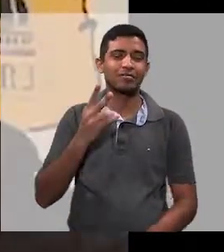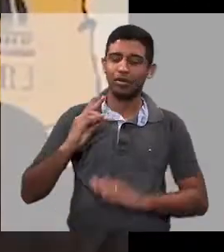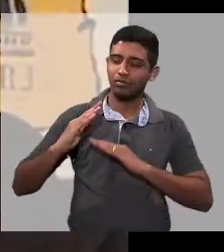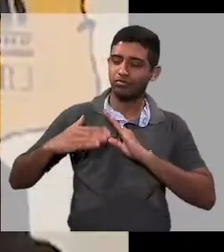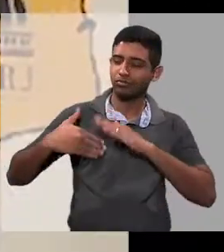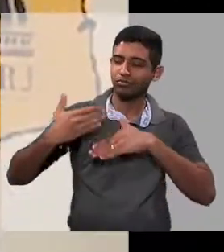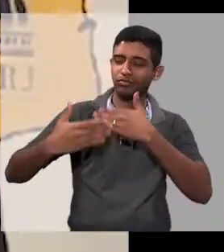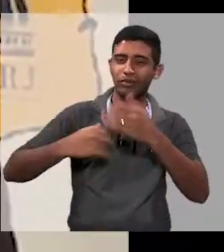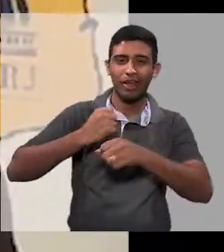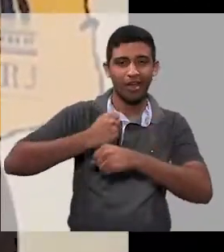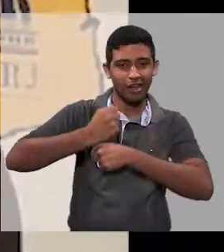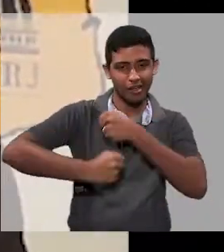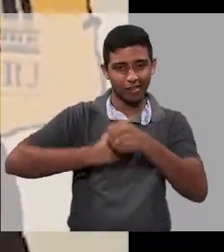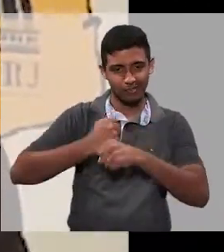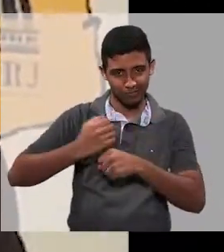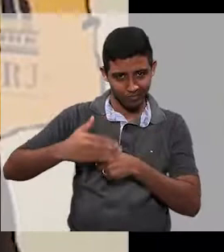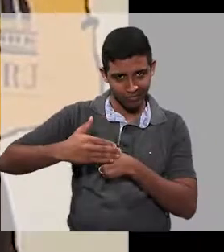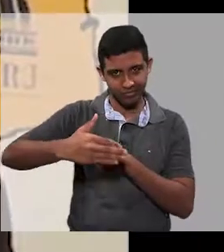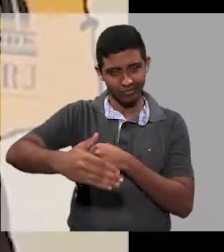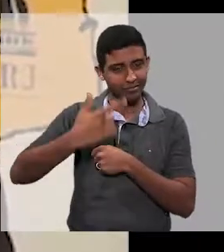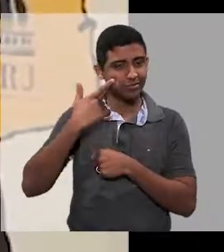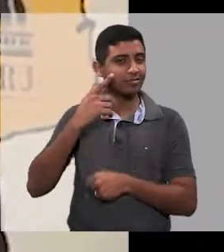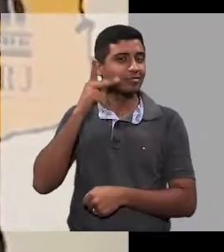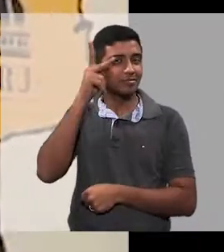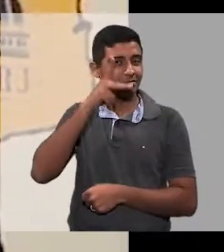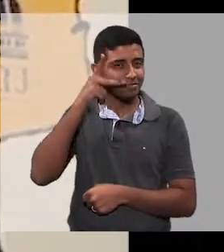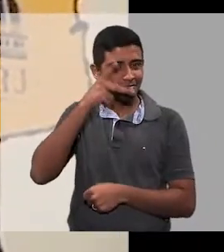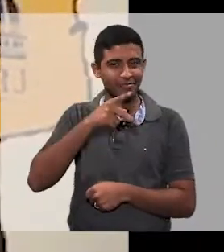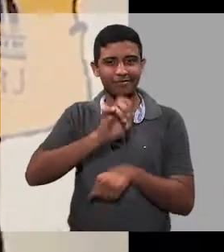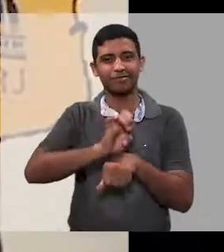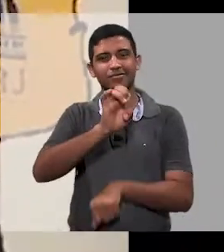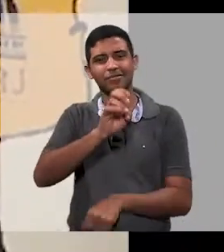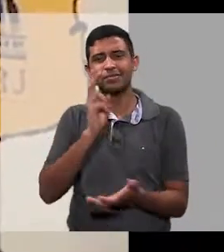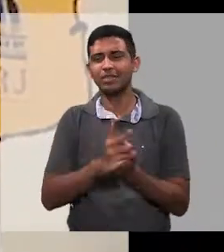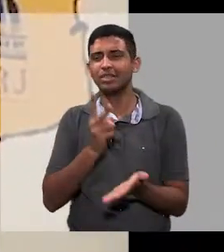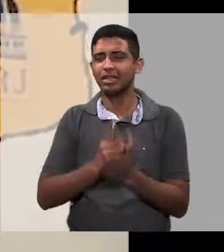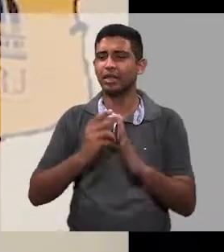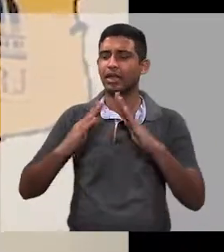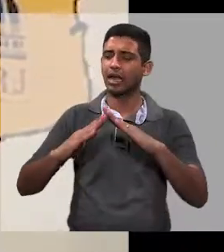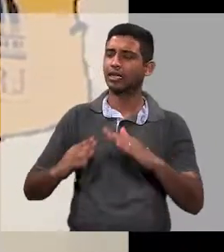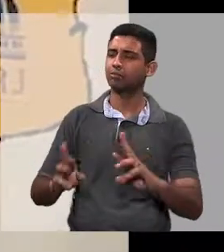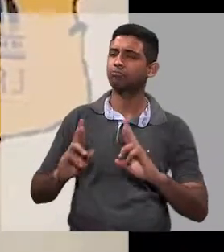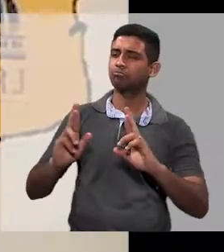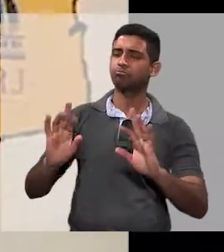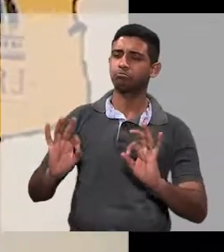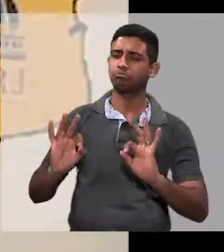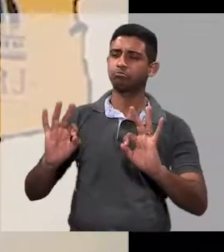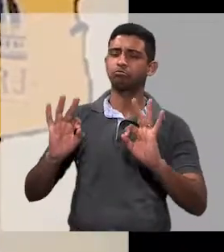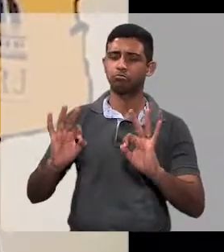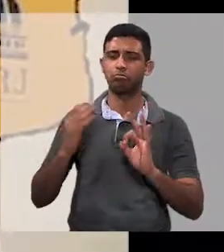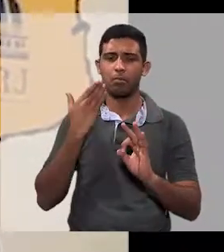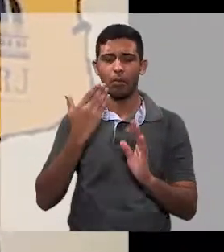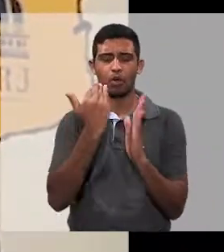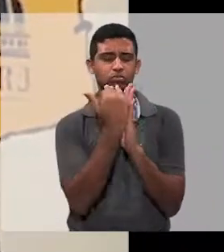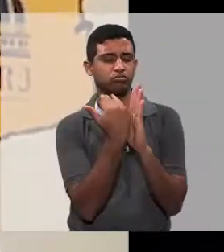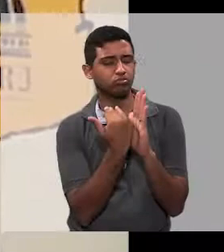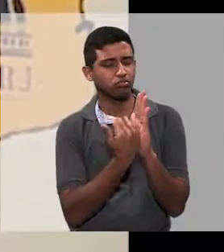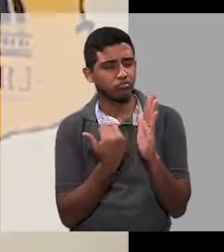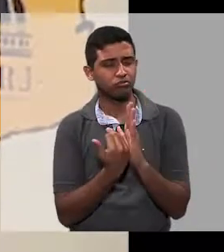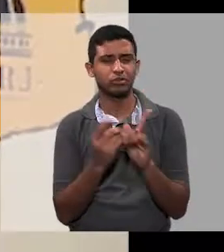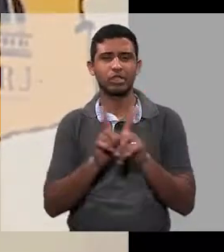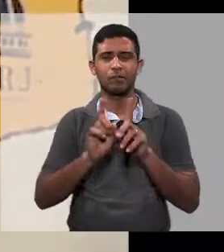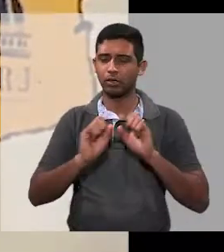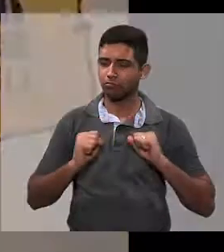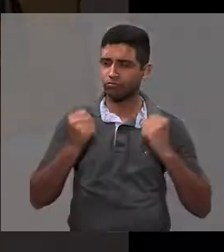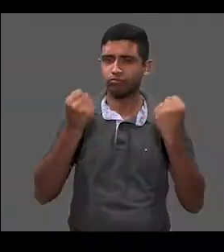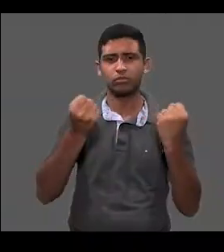ao longo do ano que a casa, que o Parlamento Estadual seja sempre uma casa de representação da agenda, da pauta, da luta e das